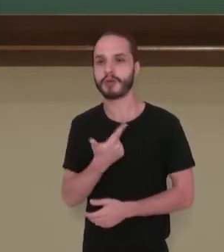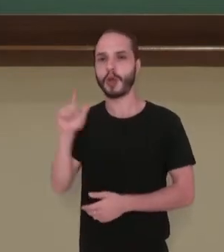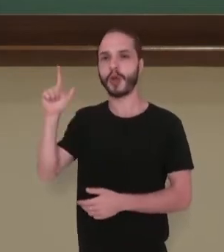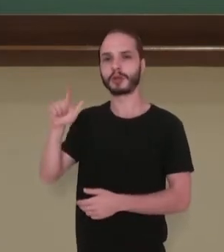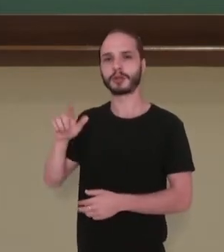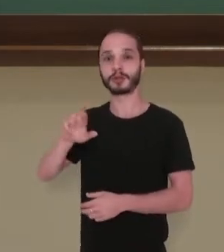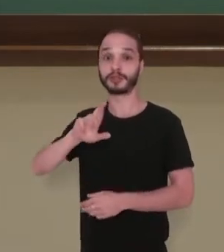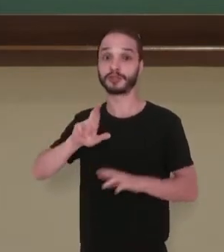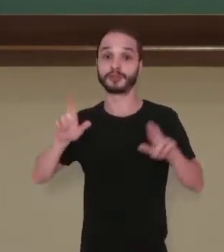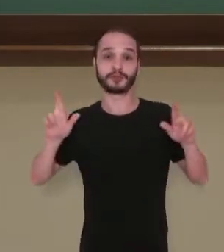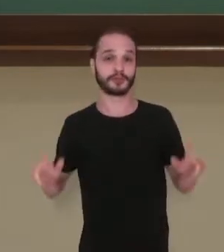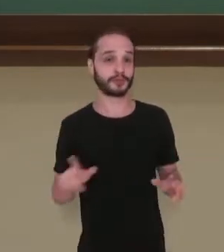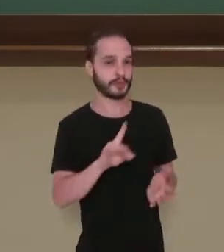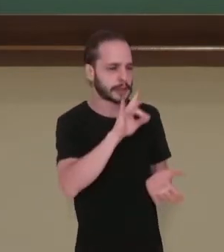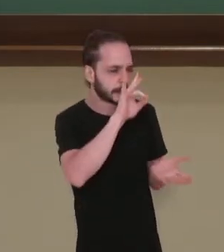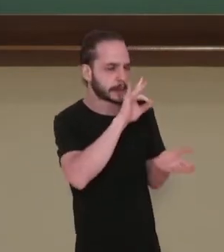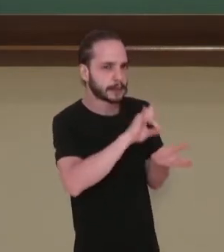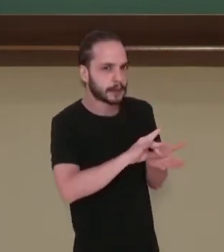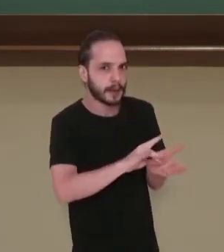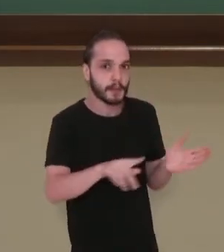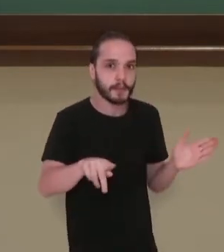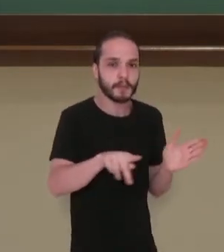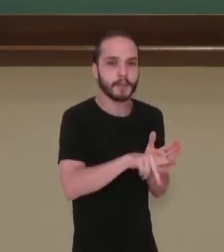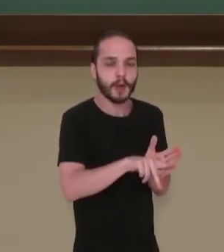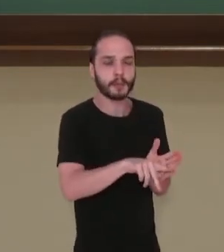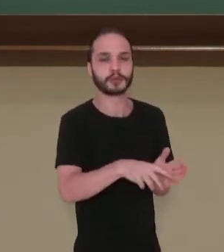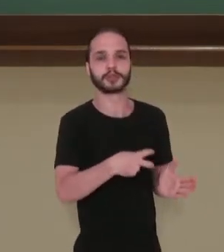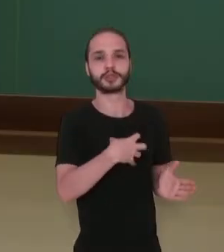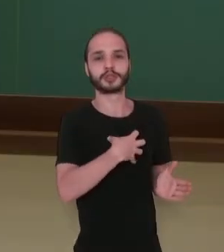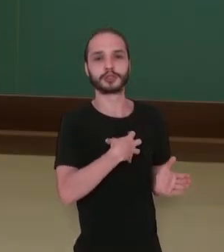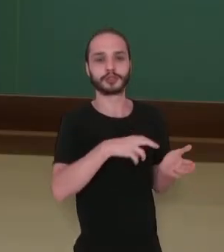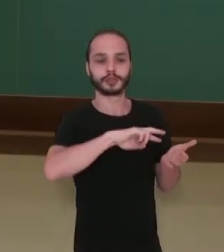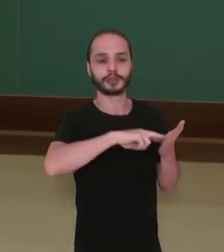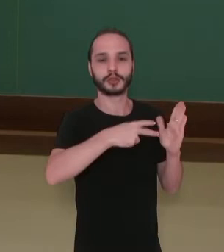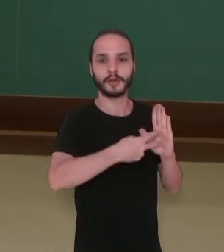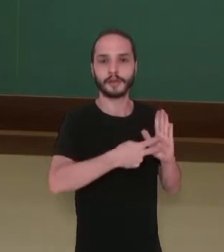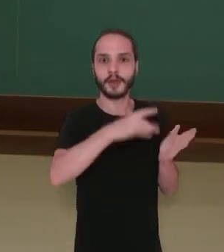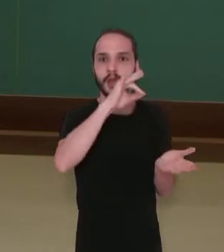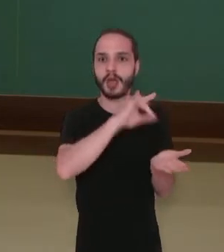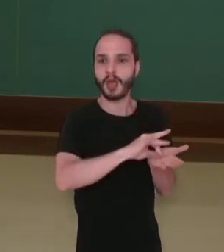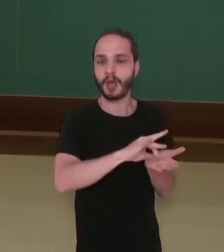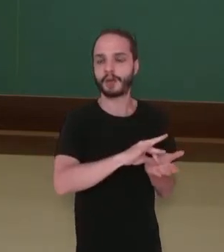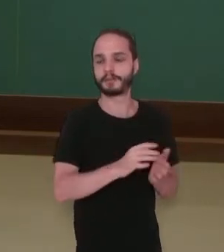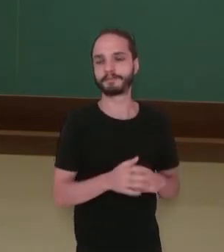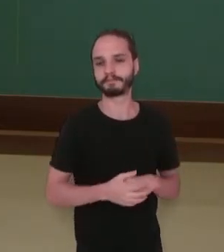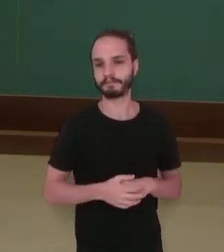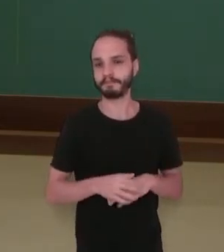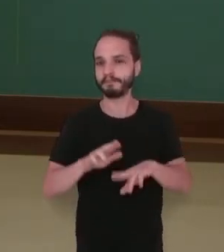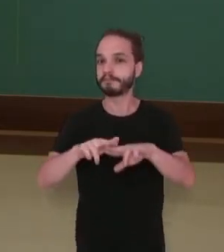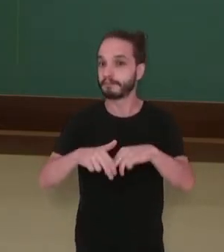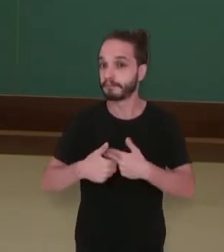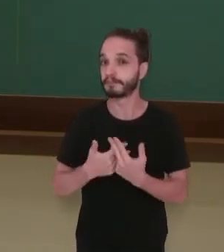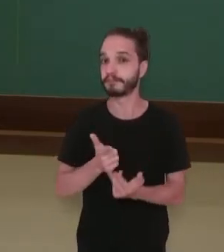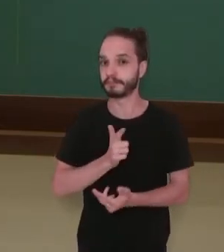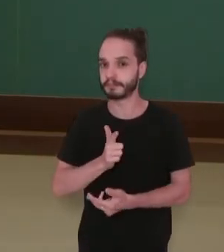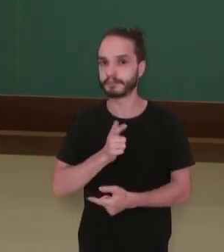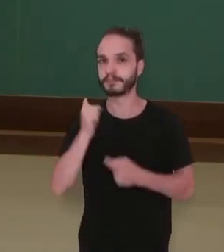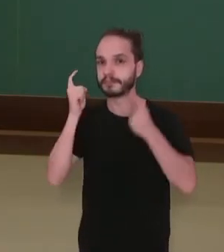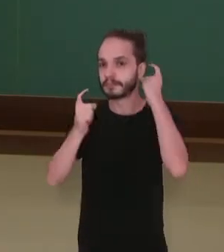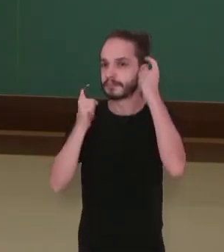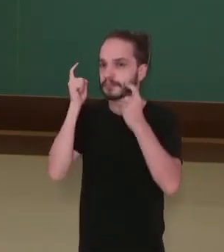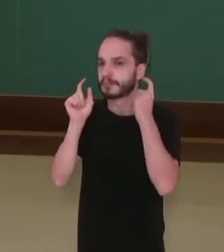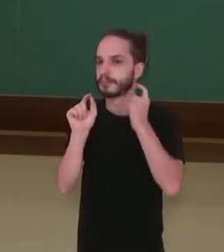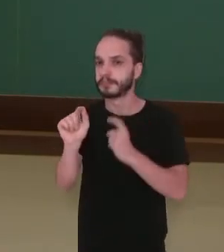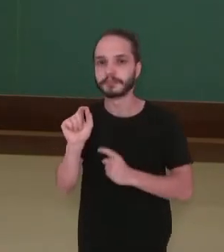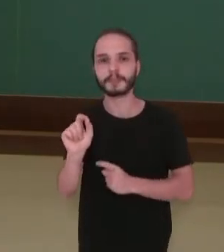Diferentemente de uma linguagem denotativa, que usa o sentido real. Para isso, existe uma preocupação com a